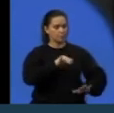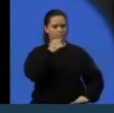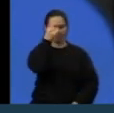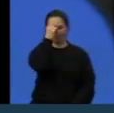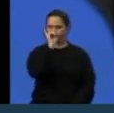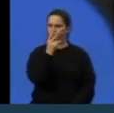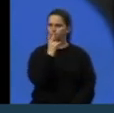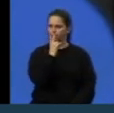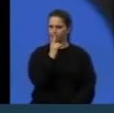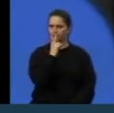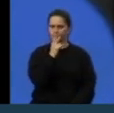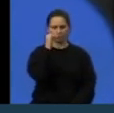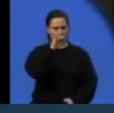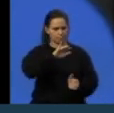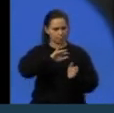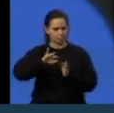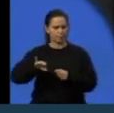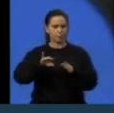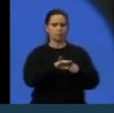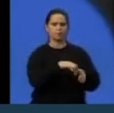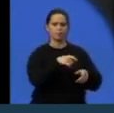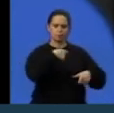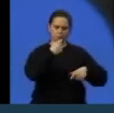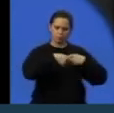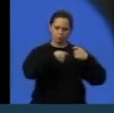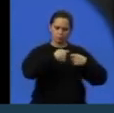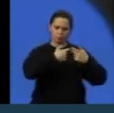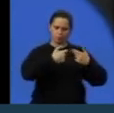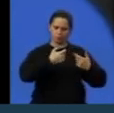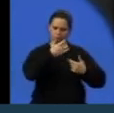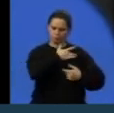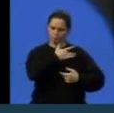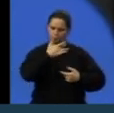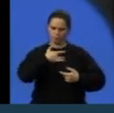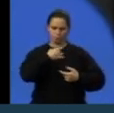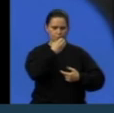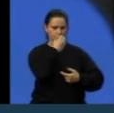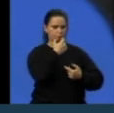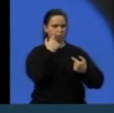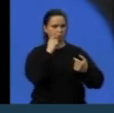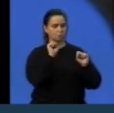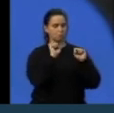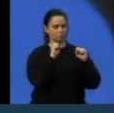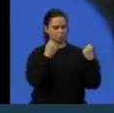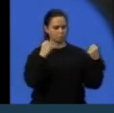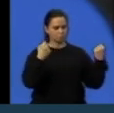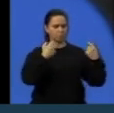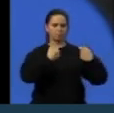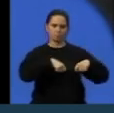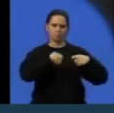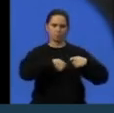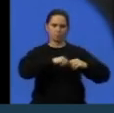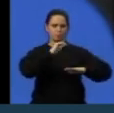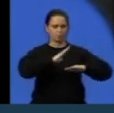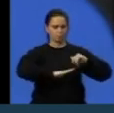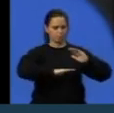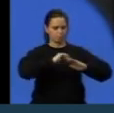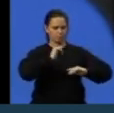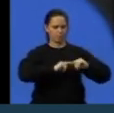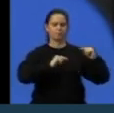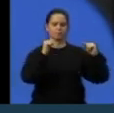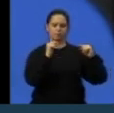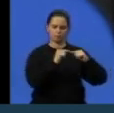uma alimentação saudável e praticar exercícios físicos, prezado aluno. Todas essas são ações